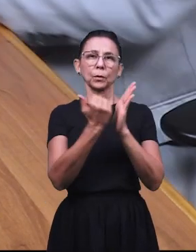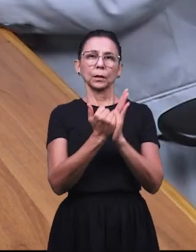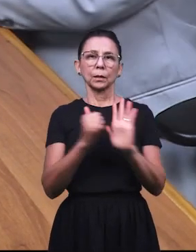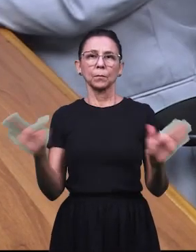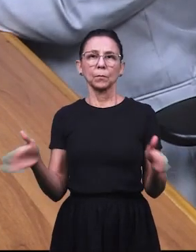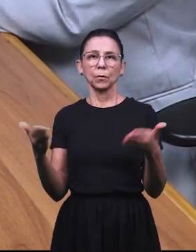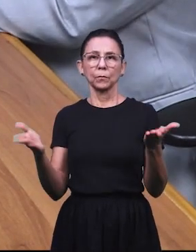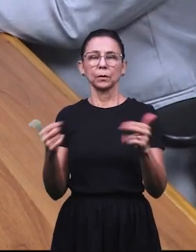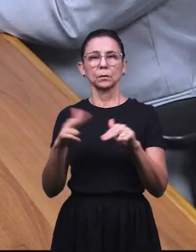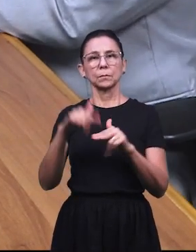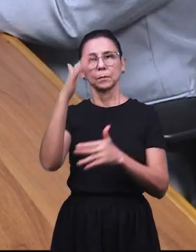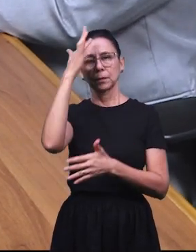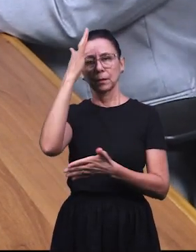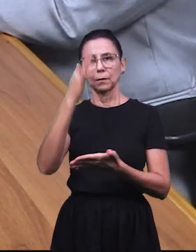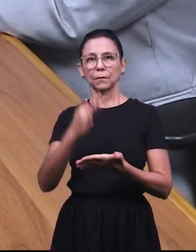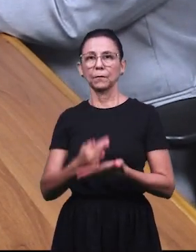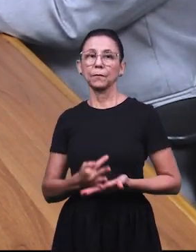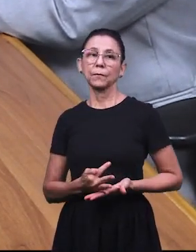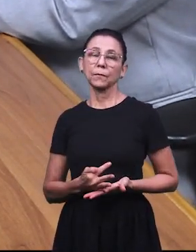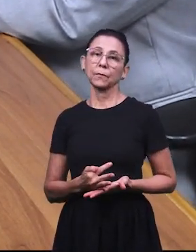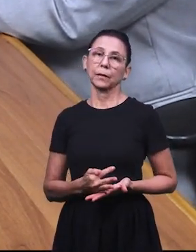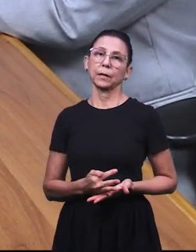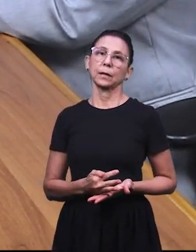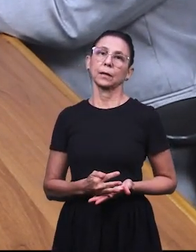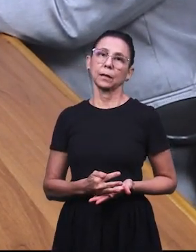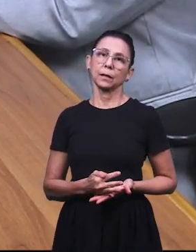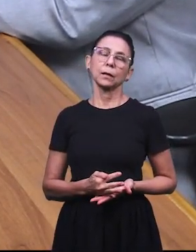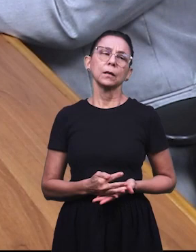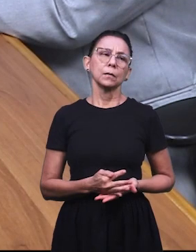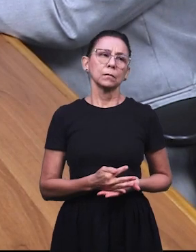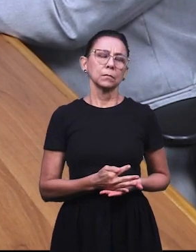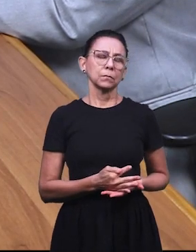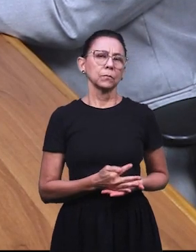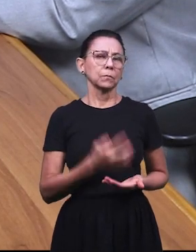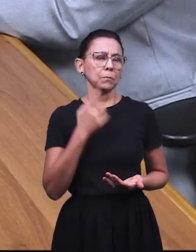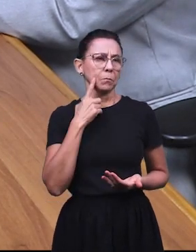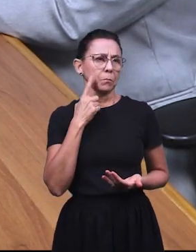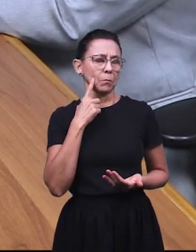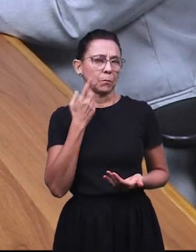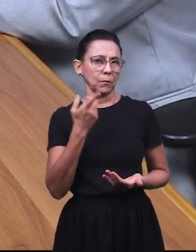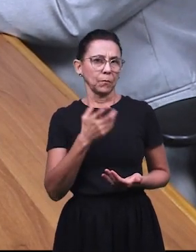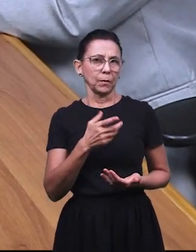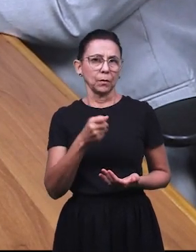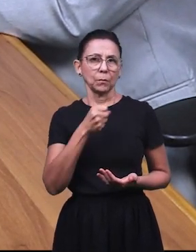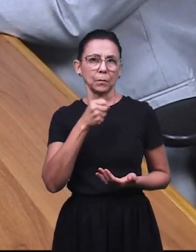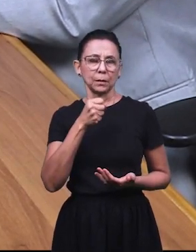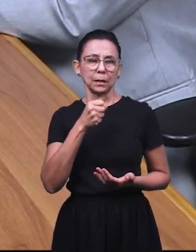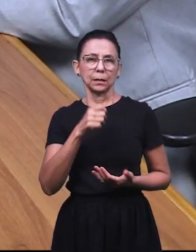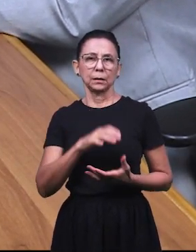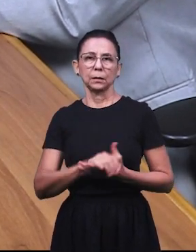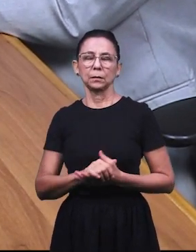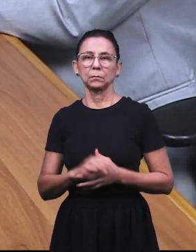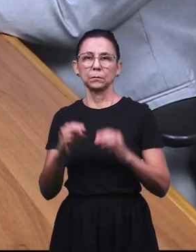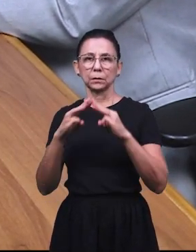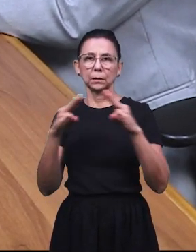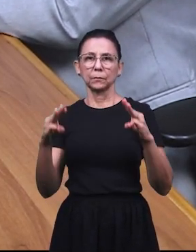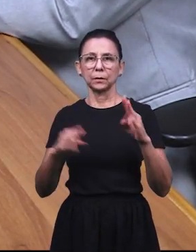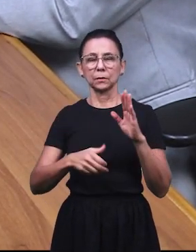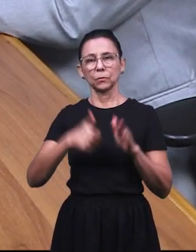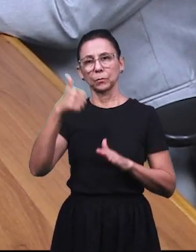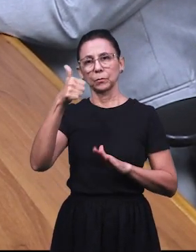foco hoje é falar um pouquinho sobre o Movidos pela Fé, que é esse projeto novo. Repito, já temos, inclusive, você pode